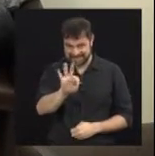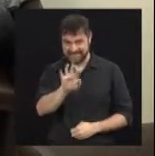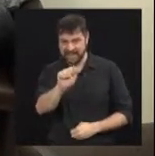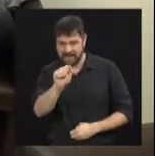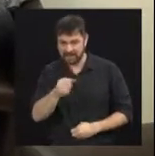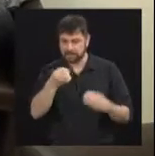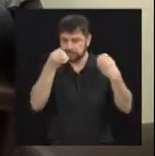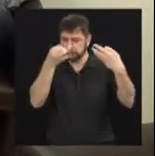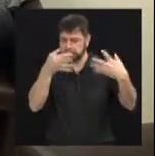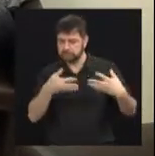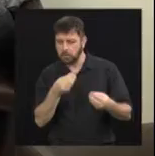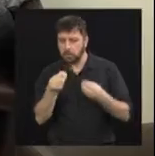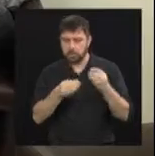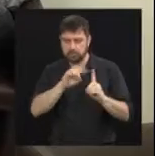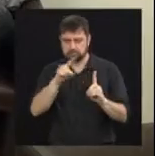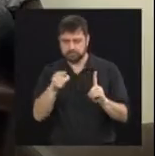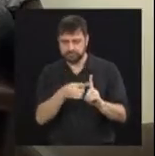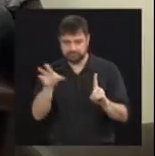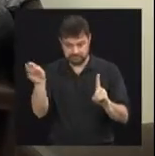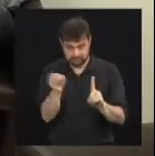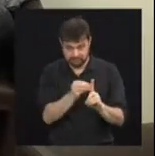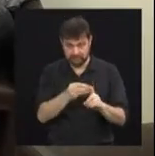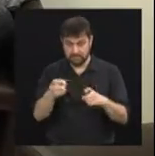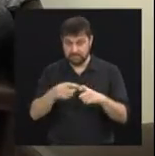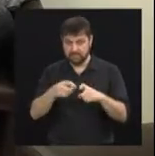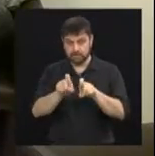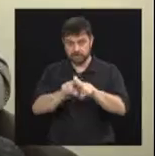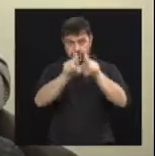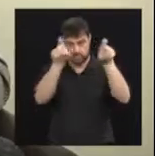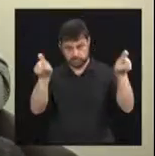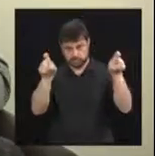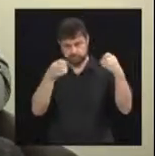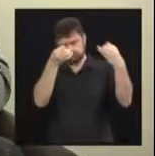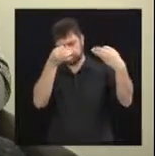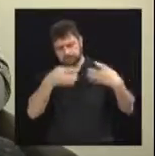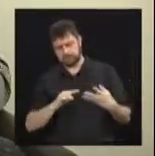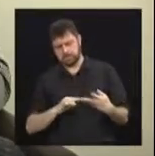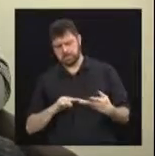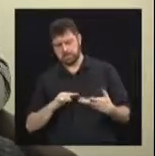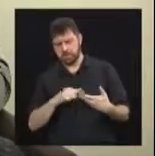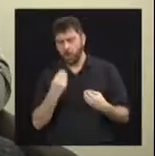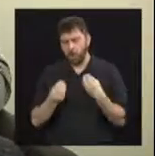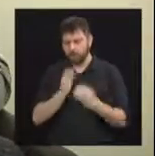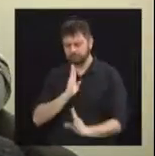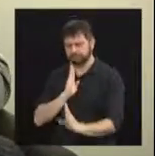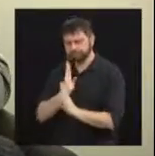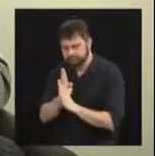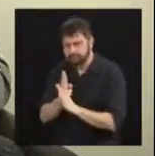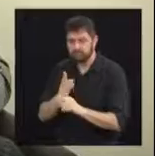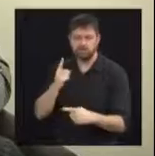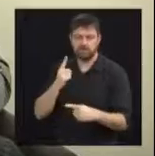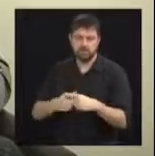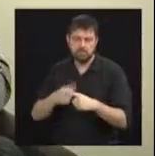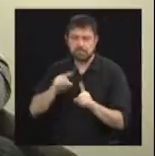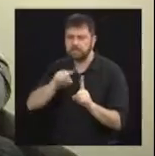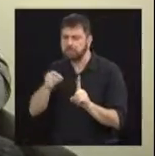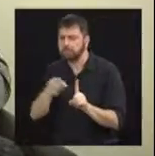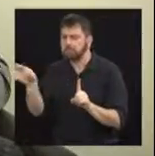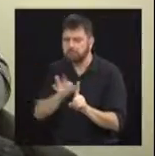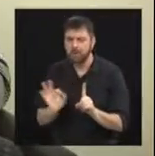assunto em reprodução humana, médica ginecologista, falava pra gente sobre diagnóstico, sobre o que é